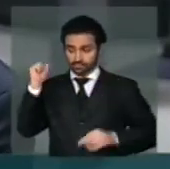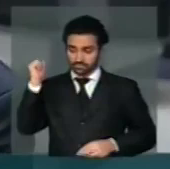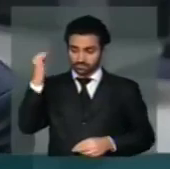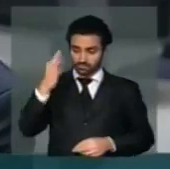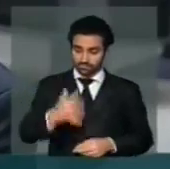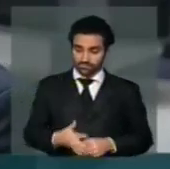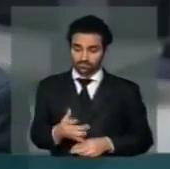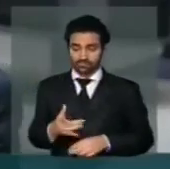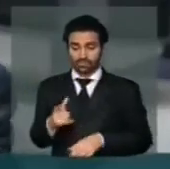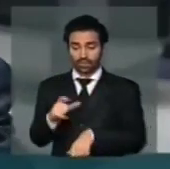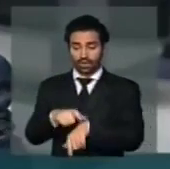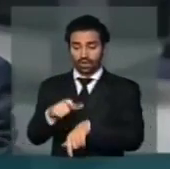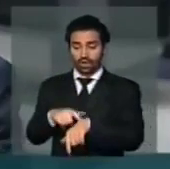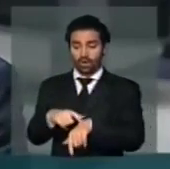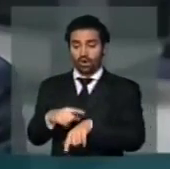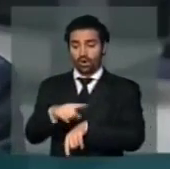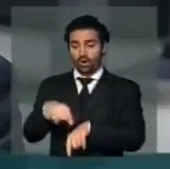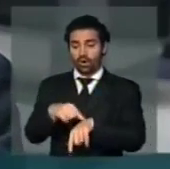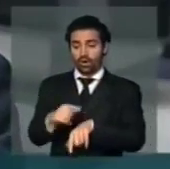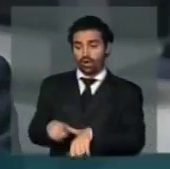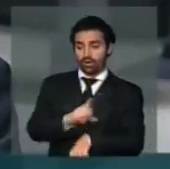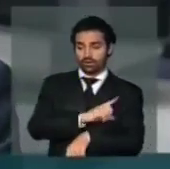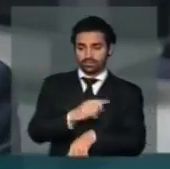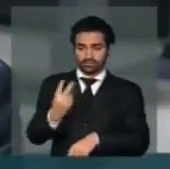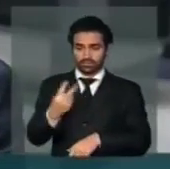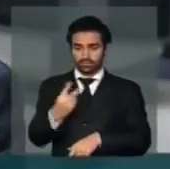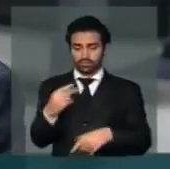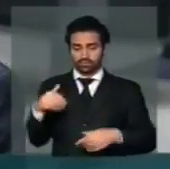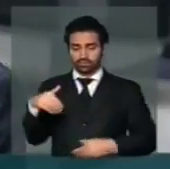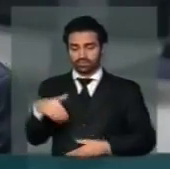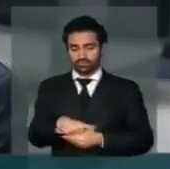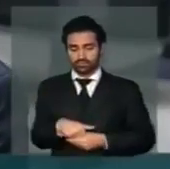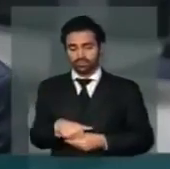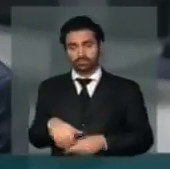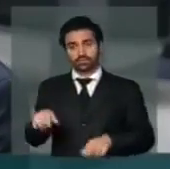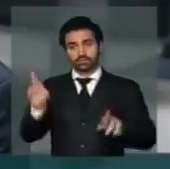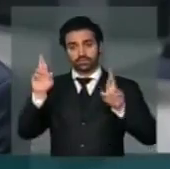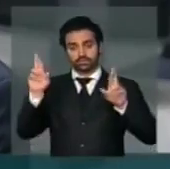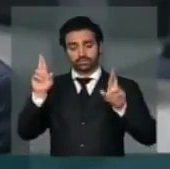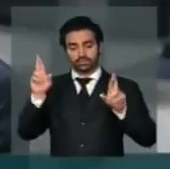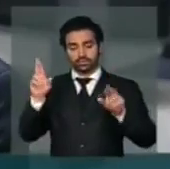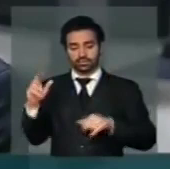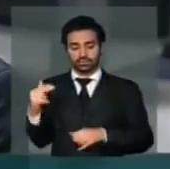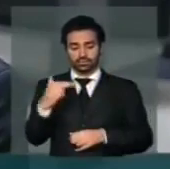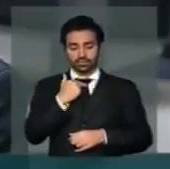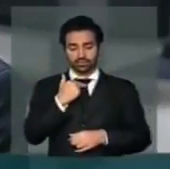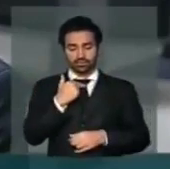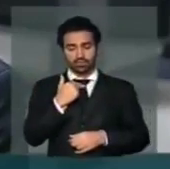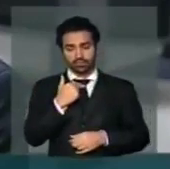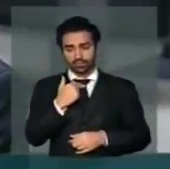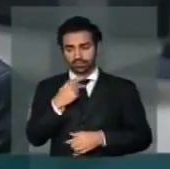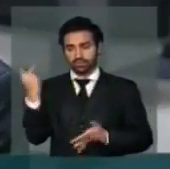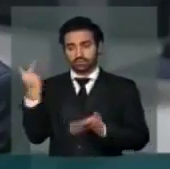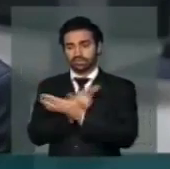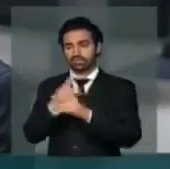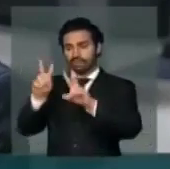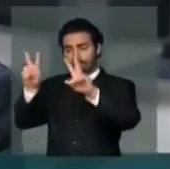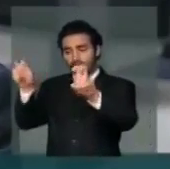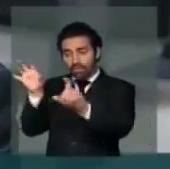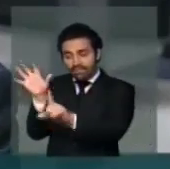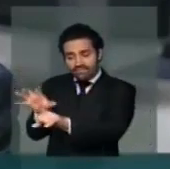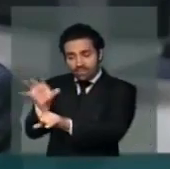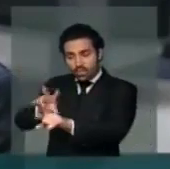nas horas que antecedem a segunda votação, não haja nenhum argumento heterodoxo para